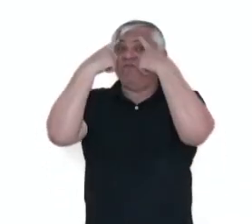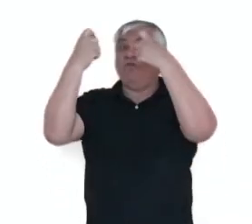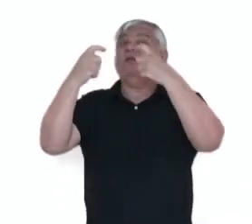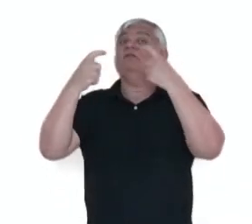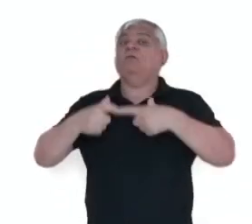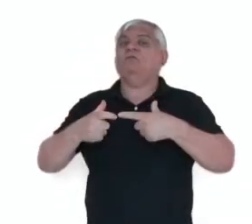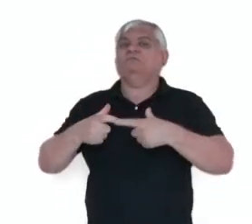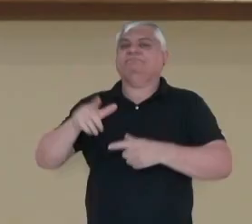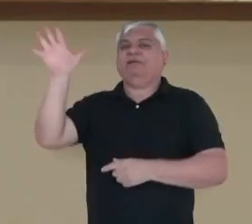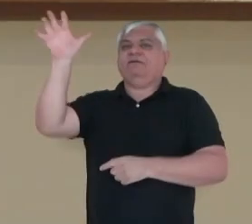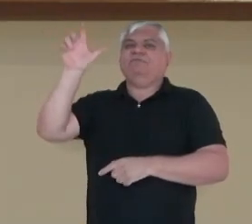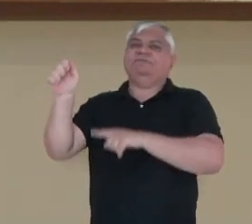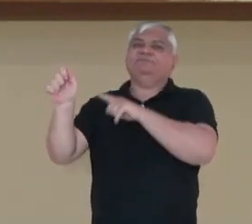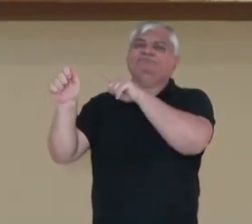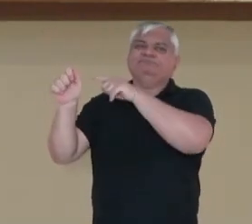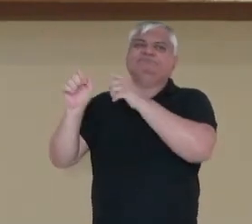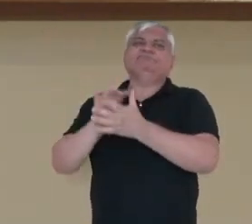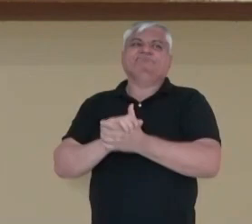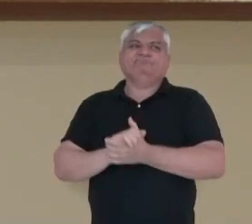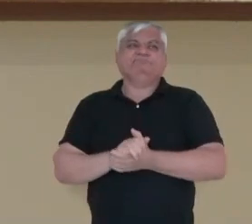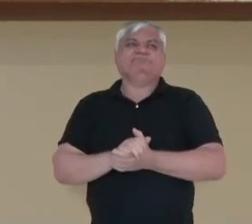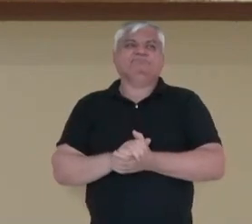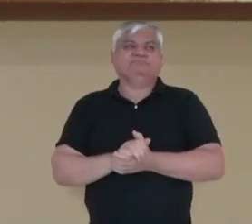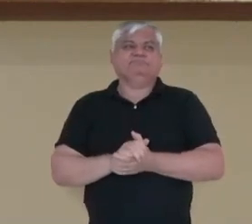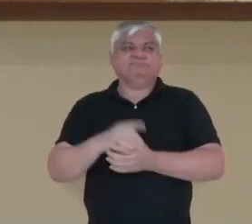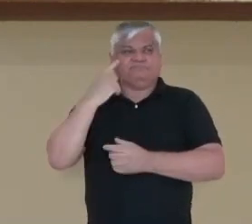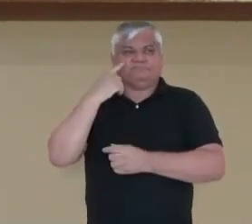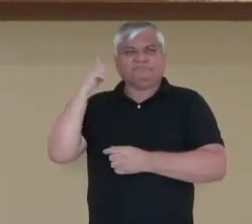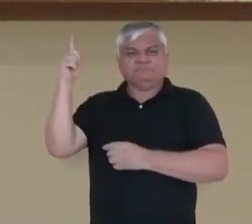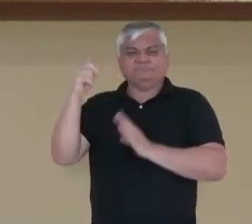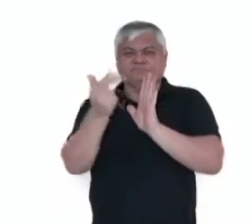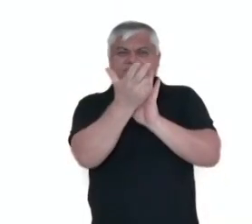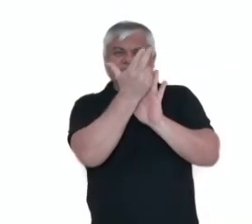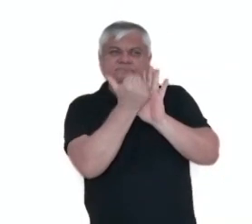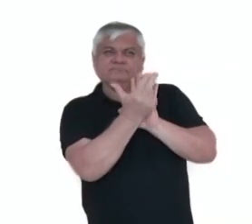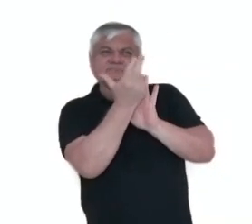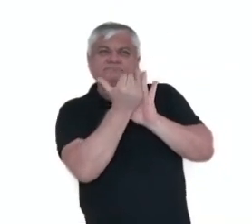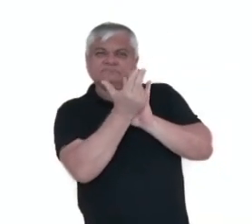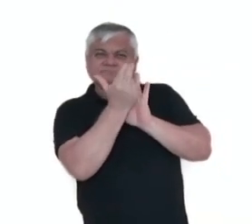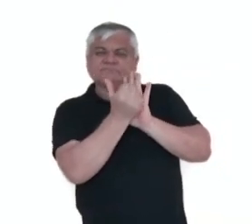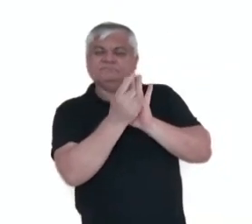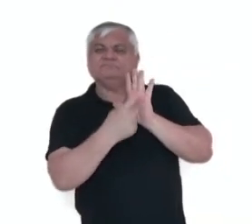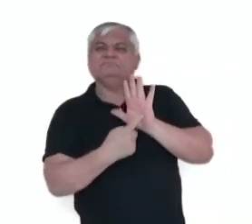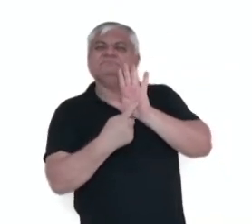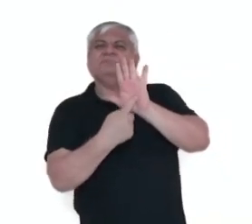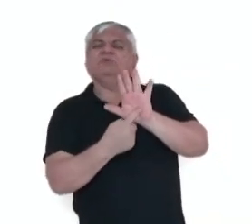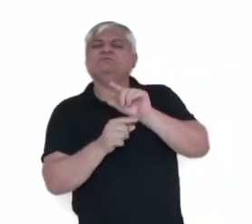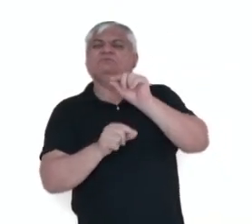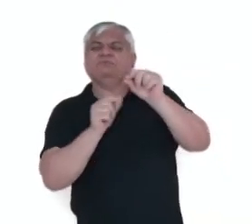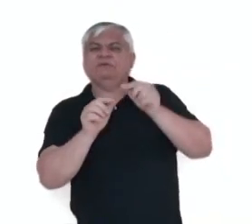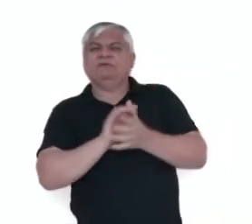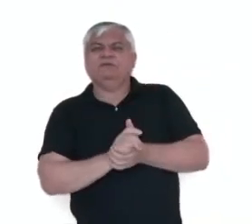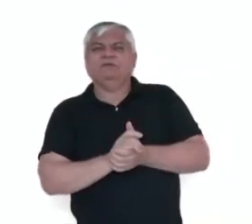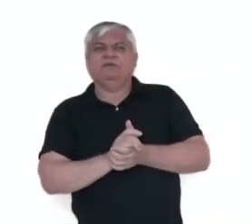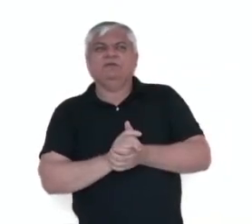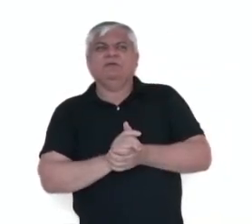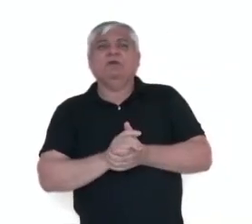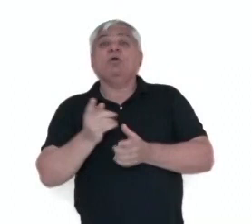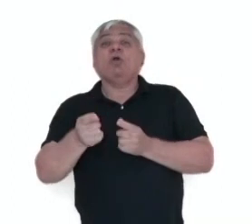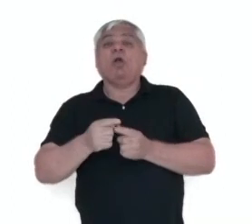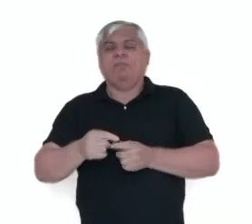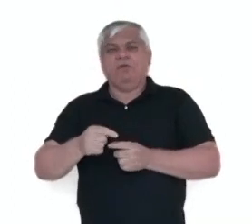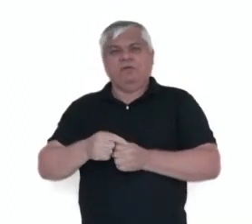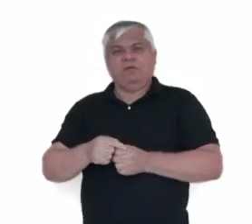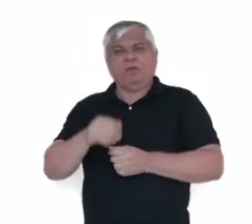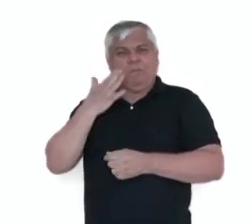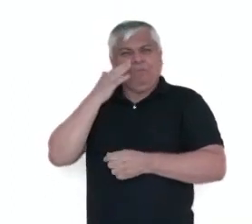África. Aqui nós temos uma imagem, uma caricatura que representa um pouco de como foi a atuação